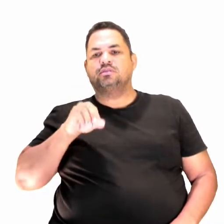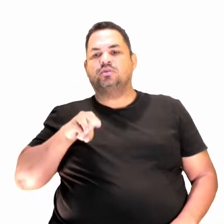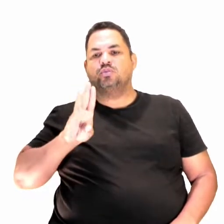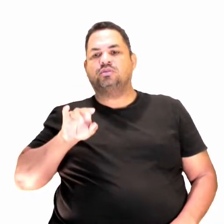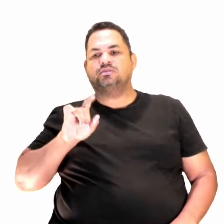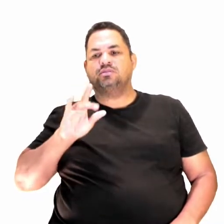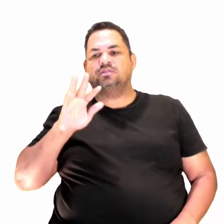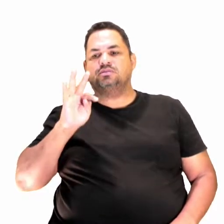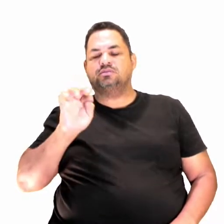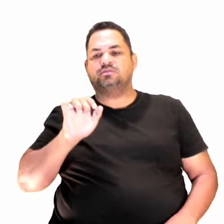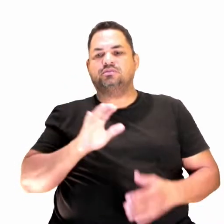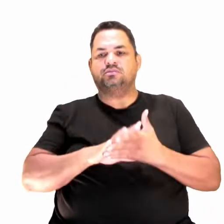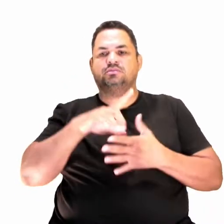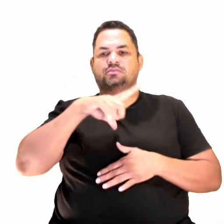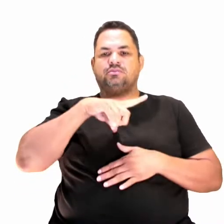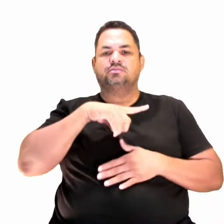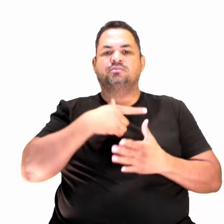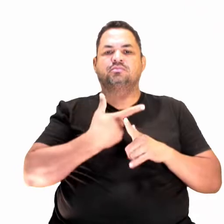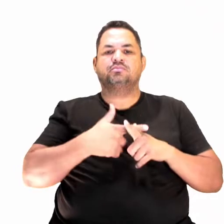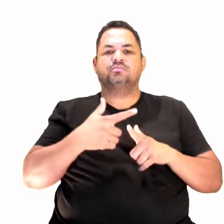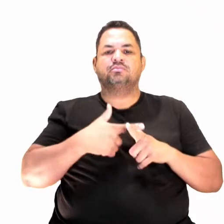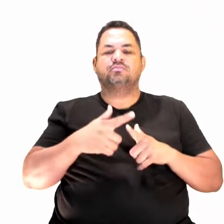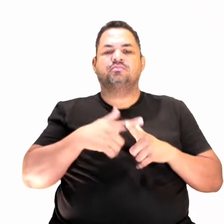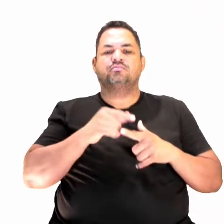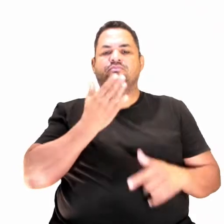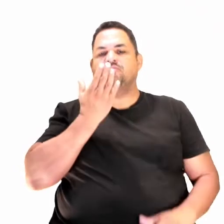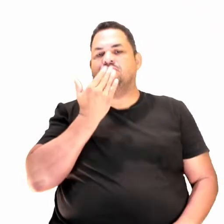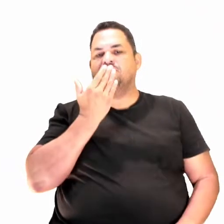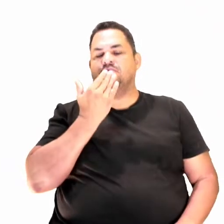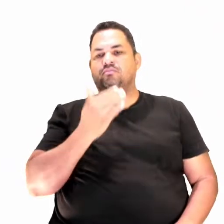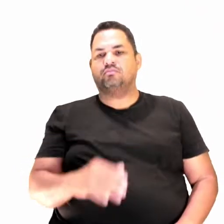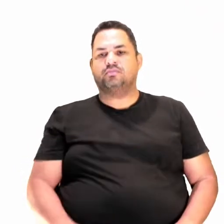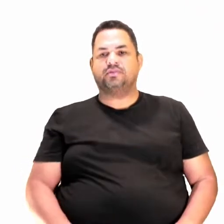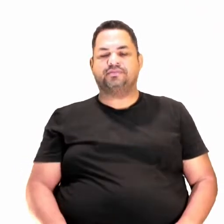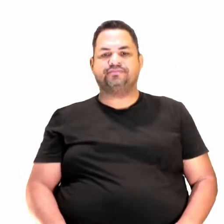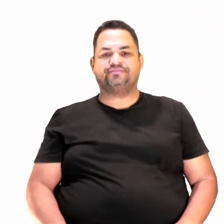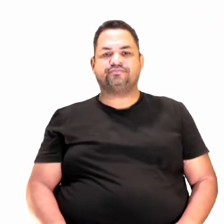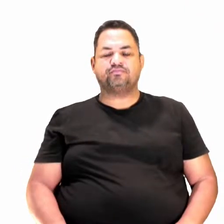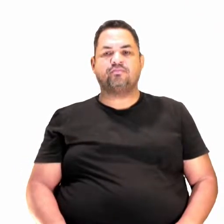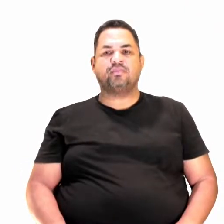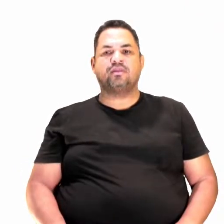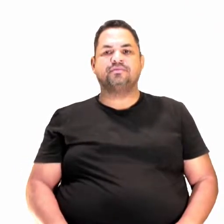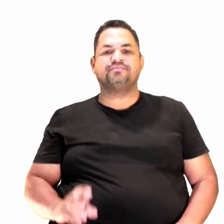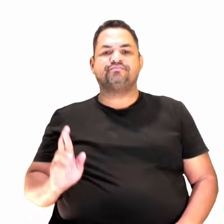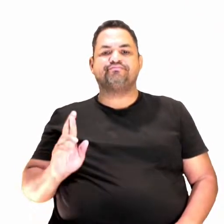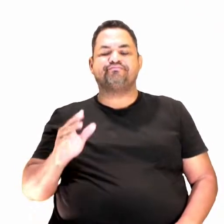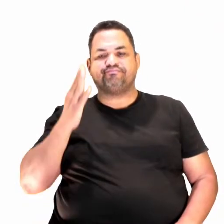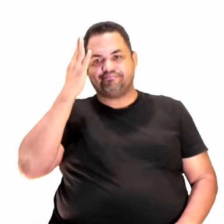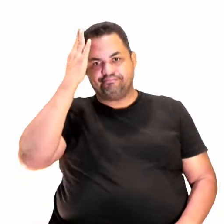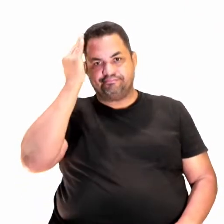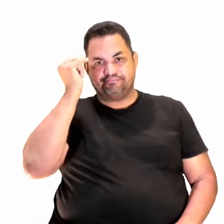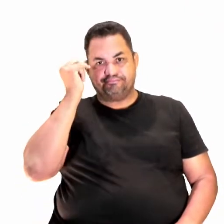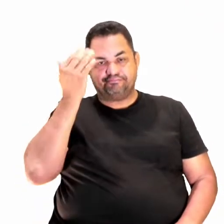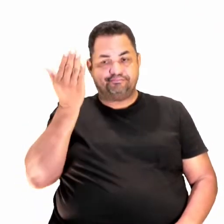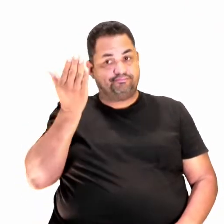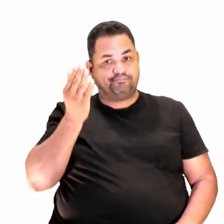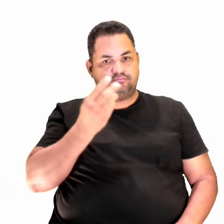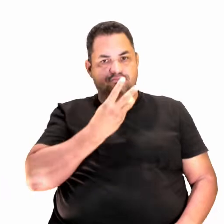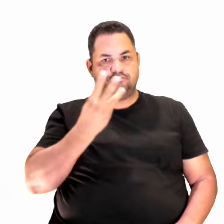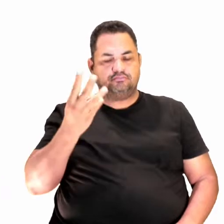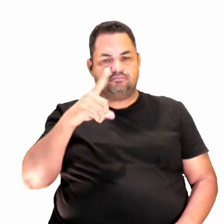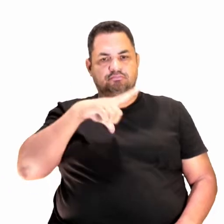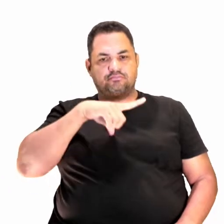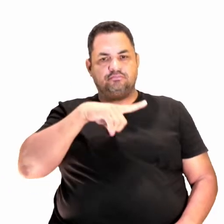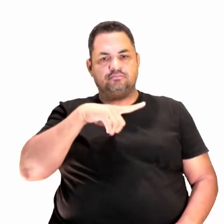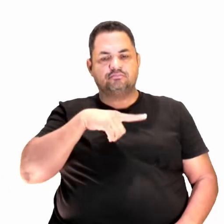Os 3 sofriam de distúrbios alimentares. Quem sabia, não sei se vocês sabiam disso, os 3 sofriam